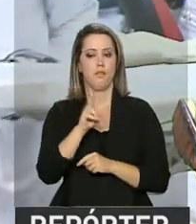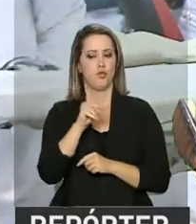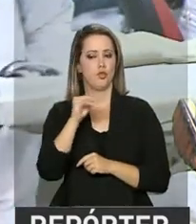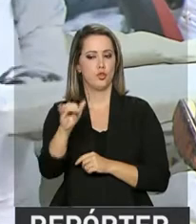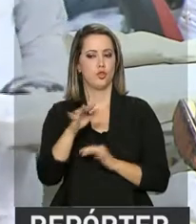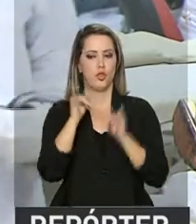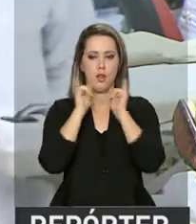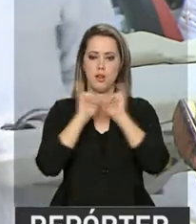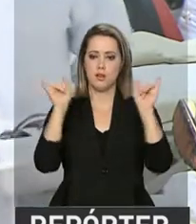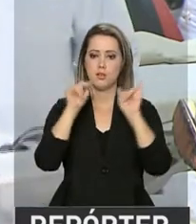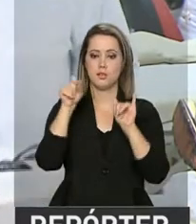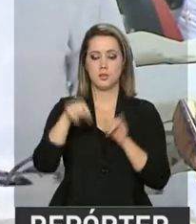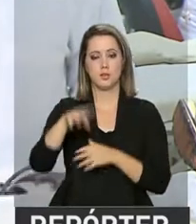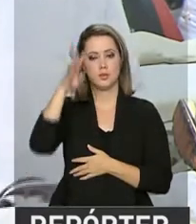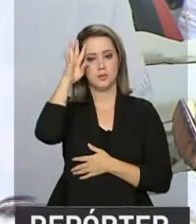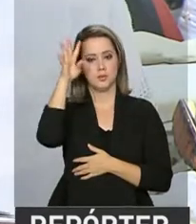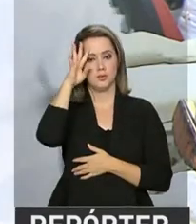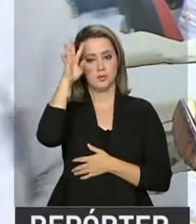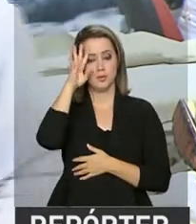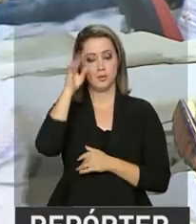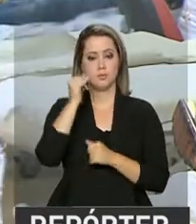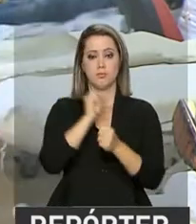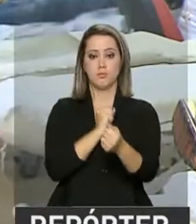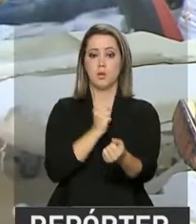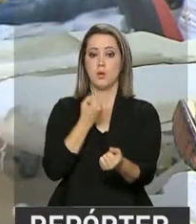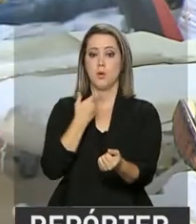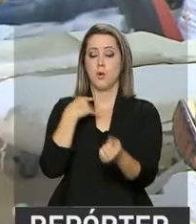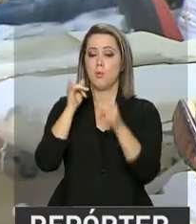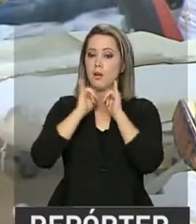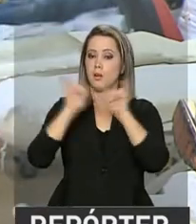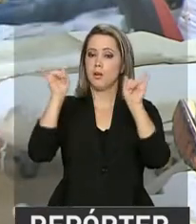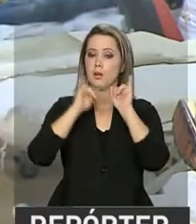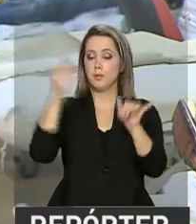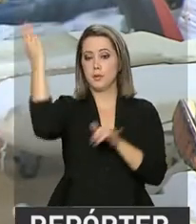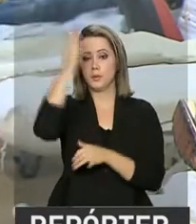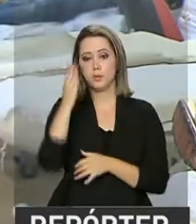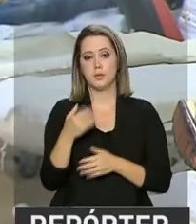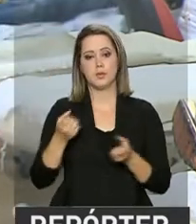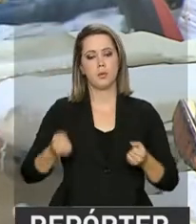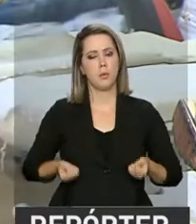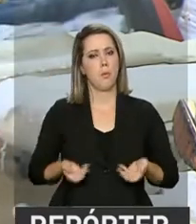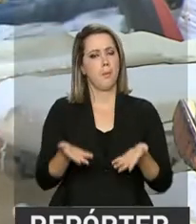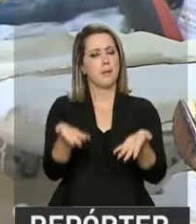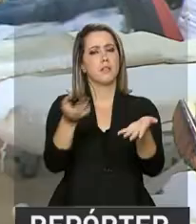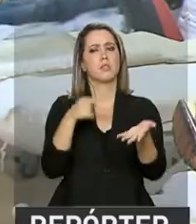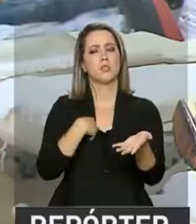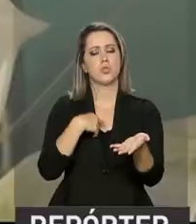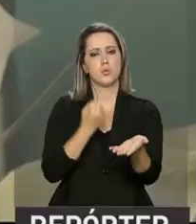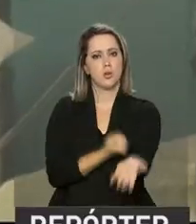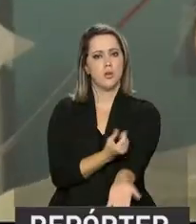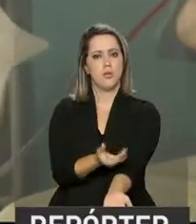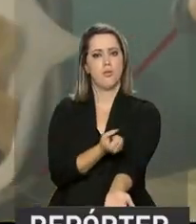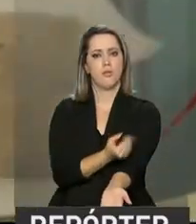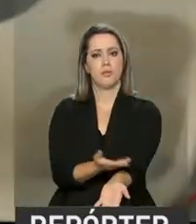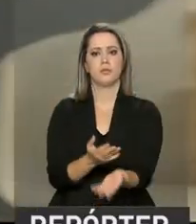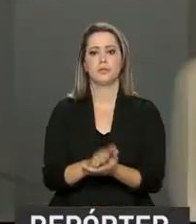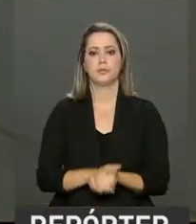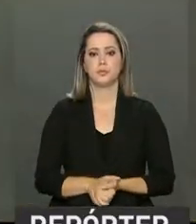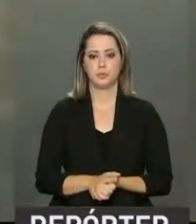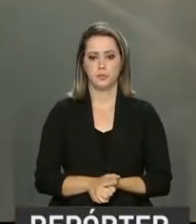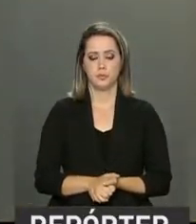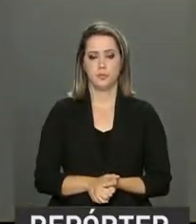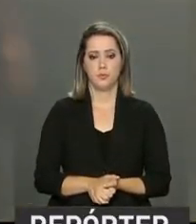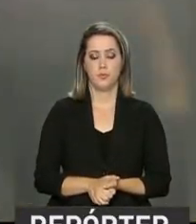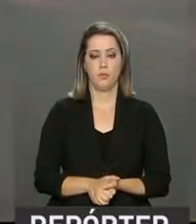e lançou nesta quarta feira uma campanha nacional estimular a doação regular para chamar ainda mais